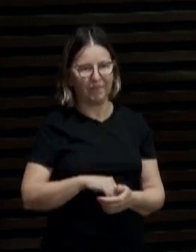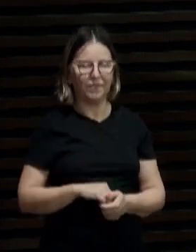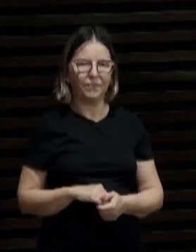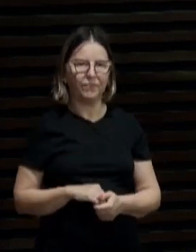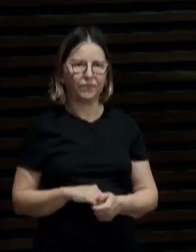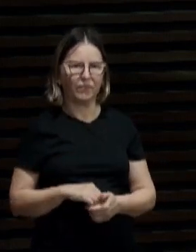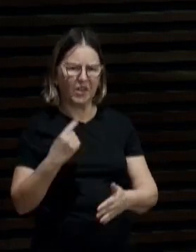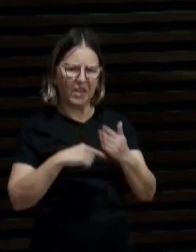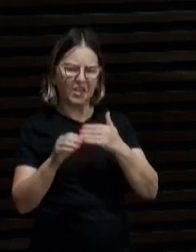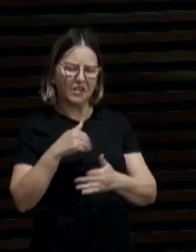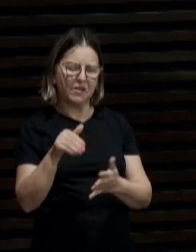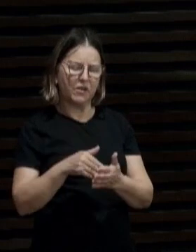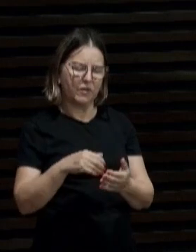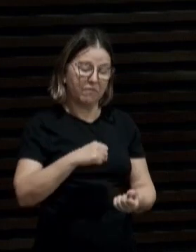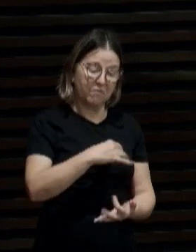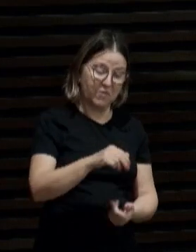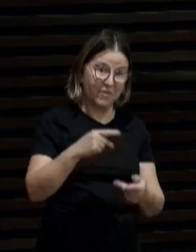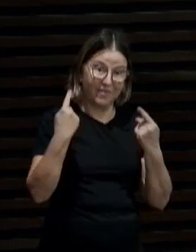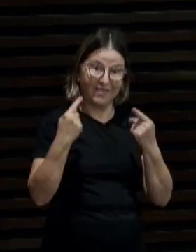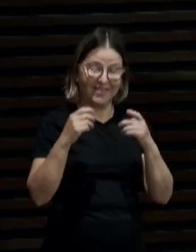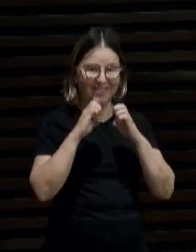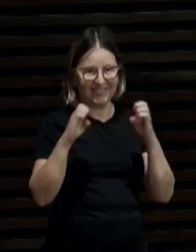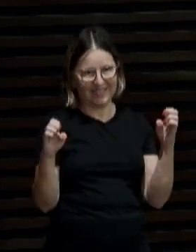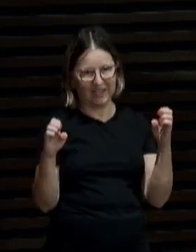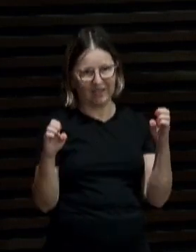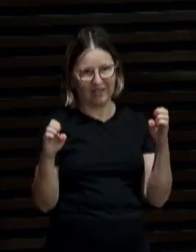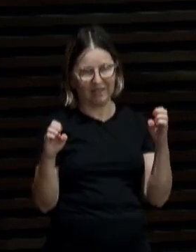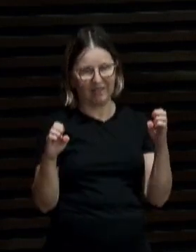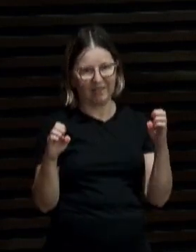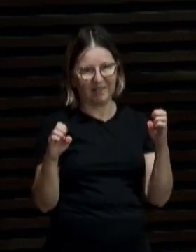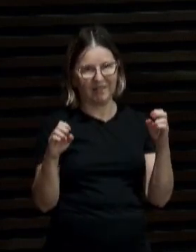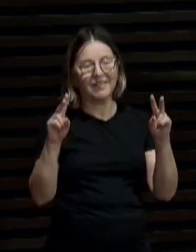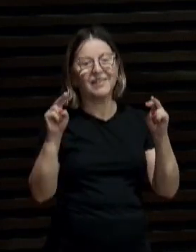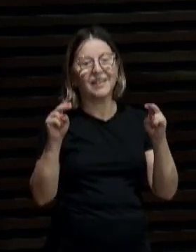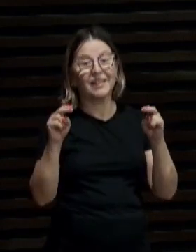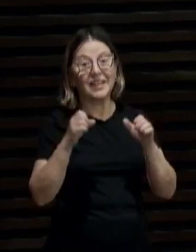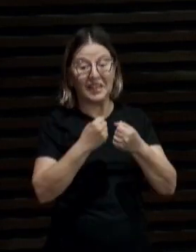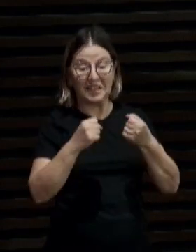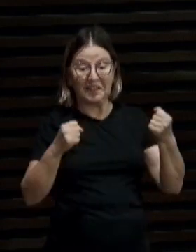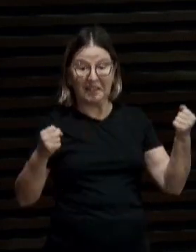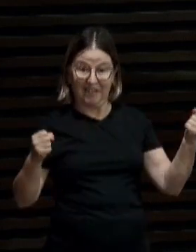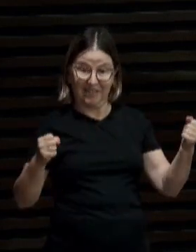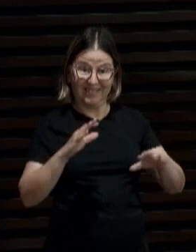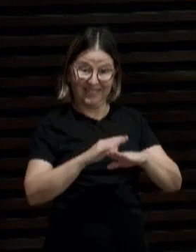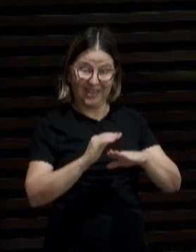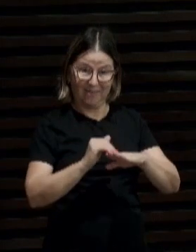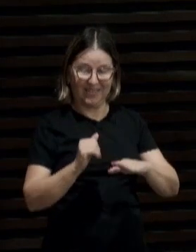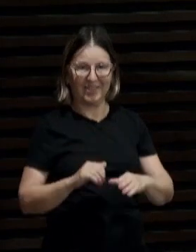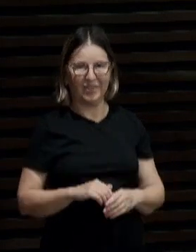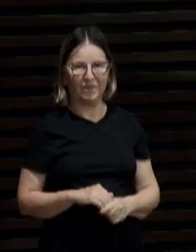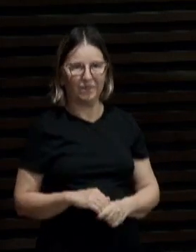Ide por todo mundo e pregar o evangelho. A gente chama de a grande comissão, né? Mas também dá para chamar de a grande omissão,